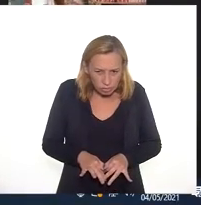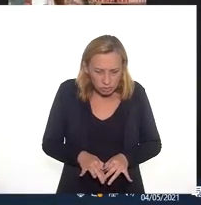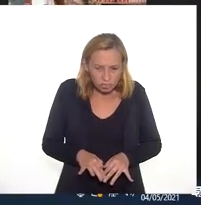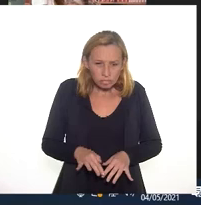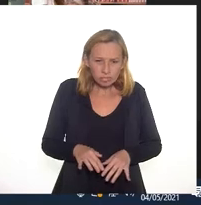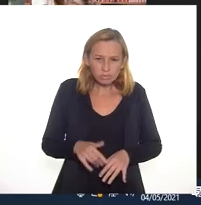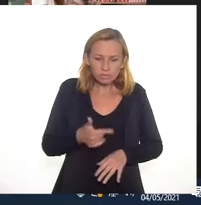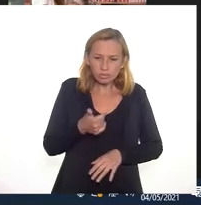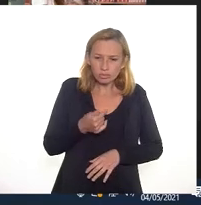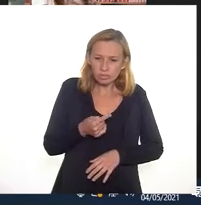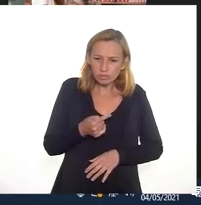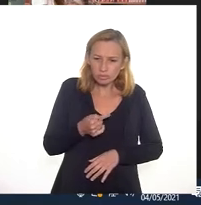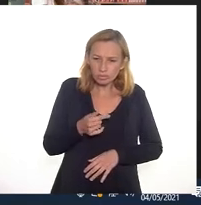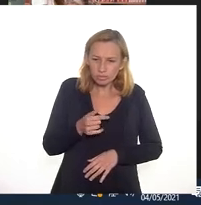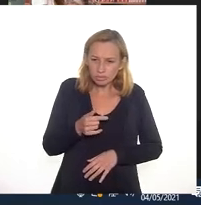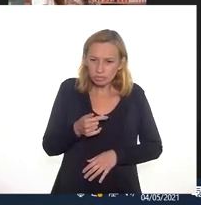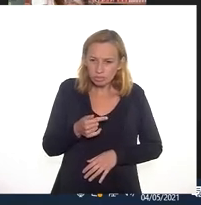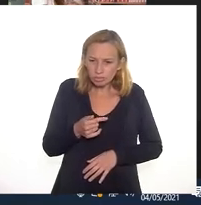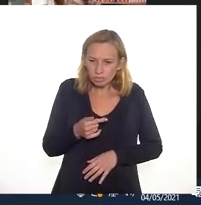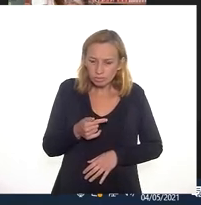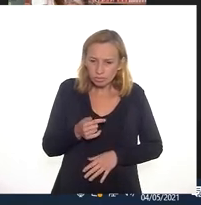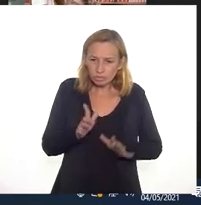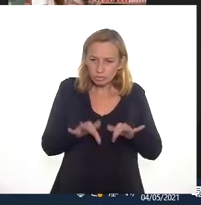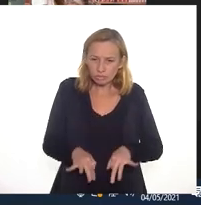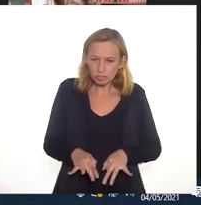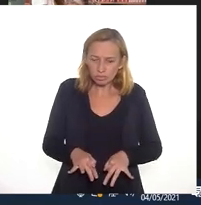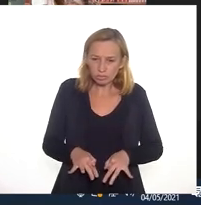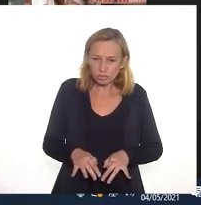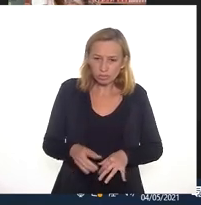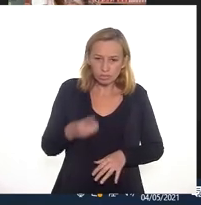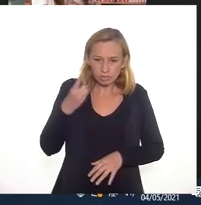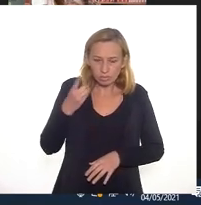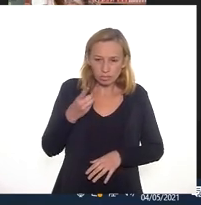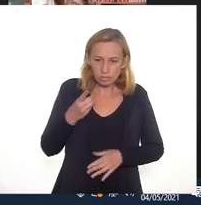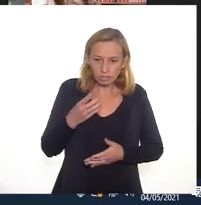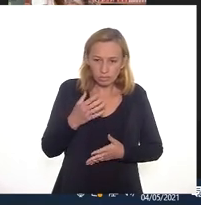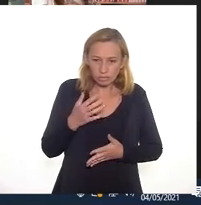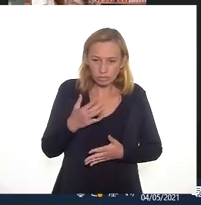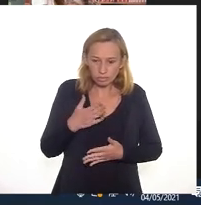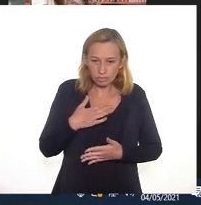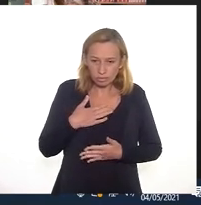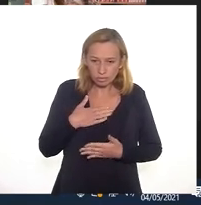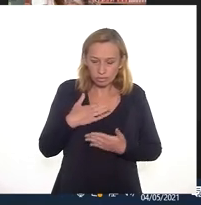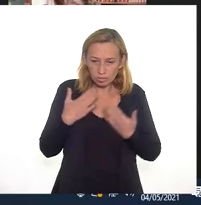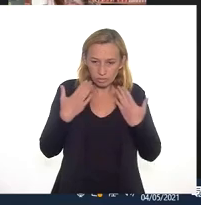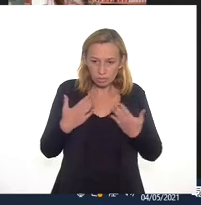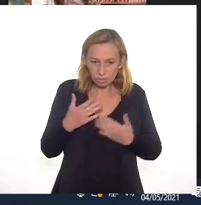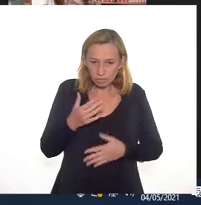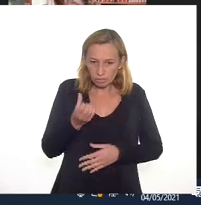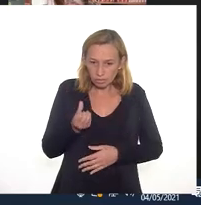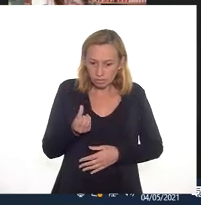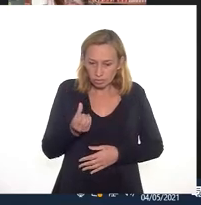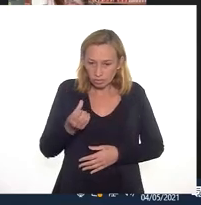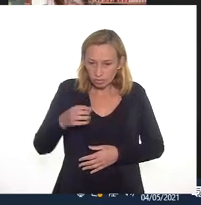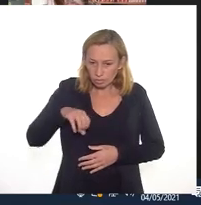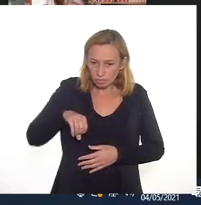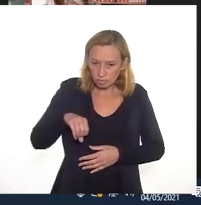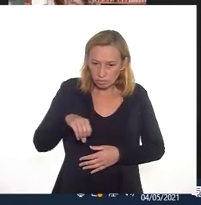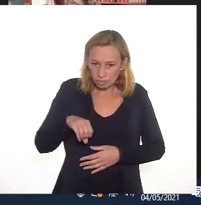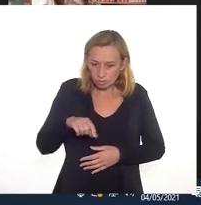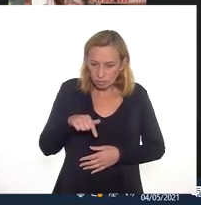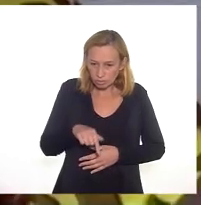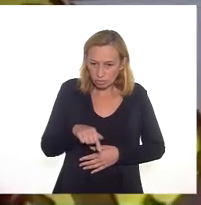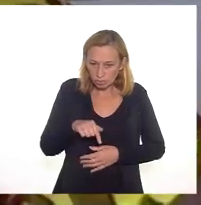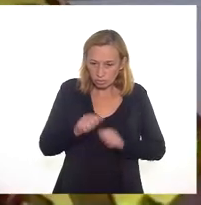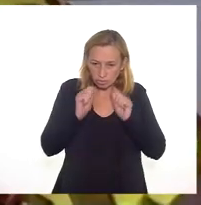meus 70... Já estou concluindo, deputada. Representei os meus 69 pares aqui da